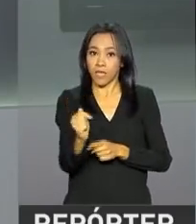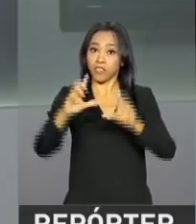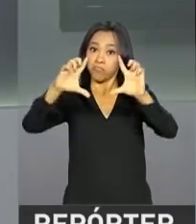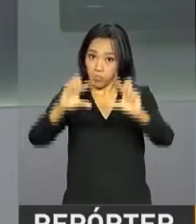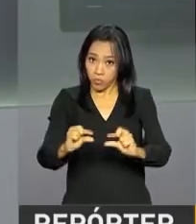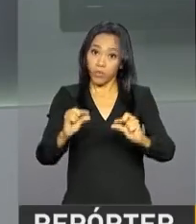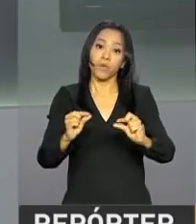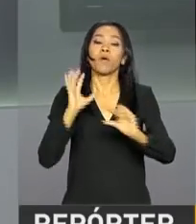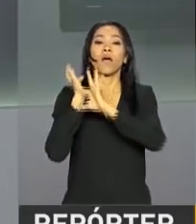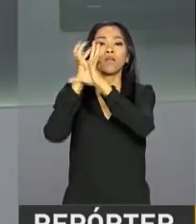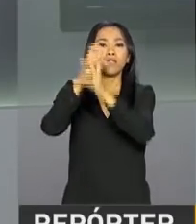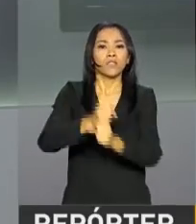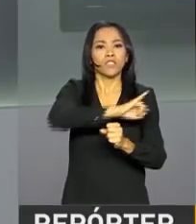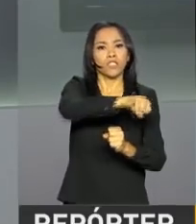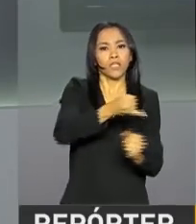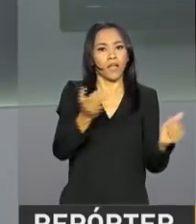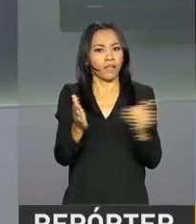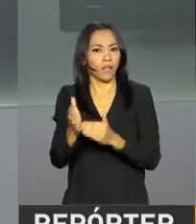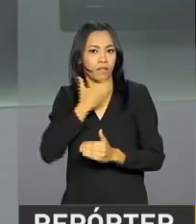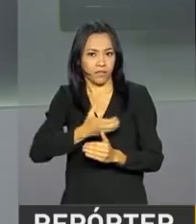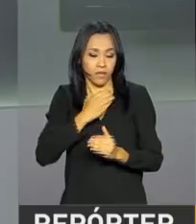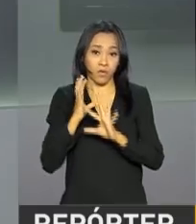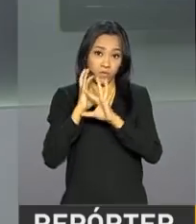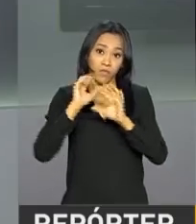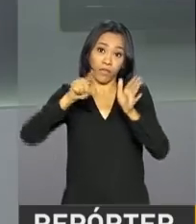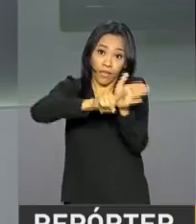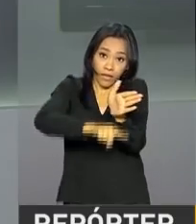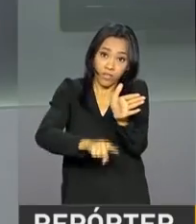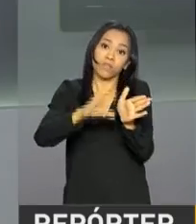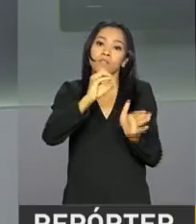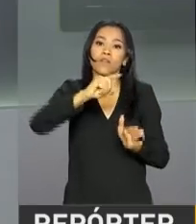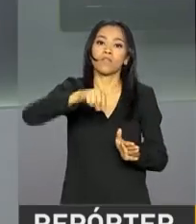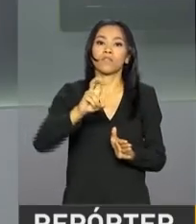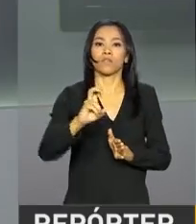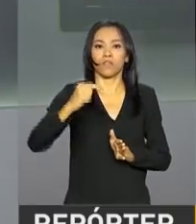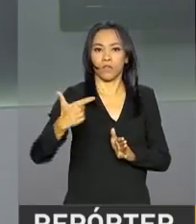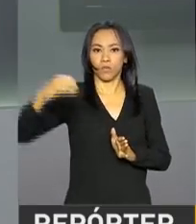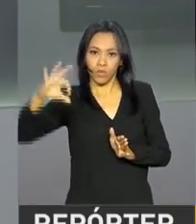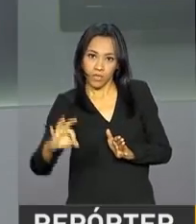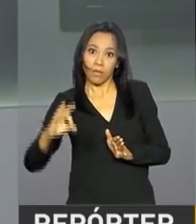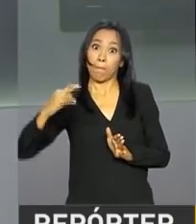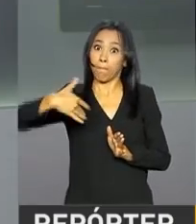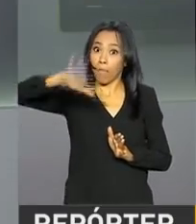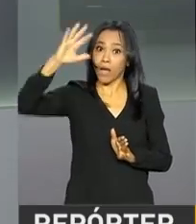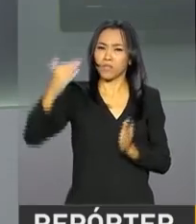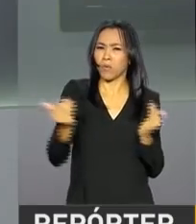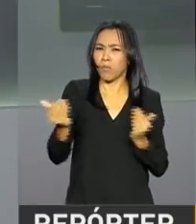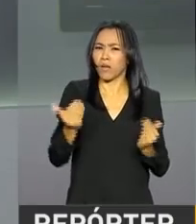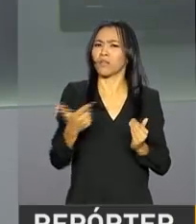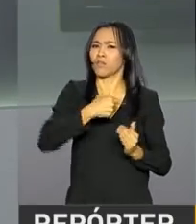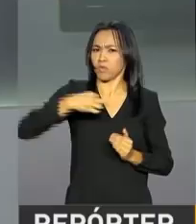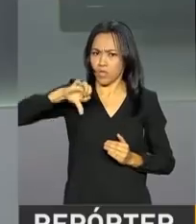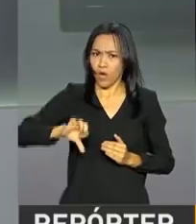acumulada no ano de janeiro a dezembro foi negativo em 0,52 por cento maior queda desde 2009